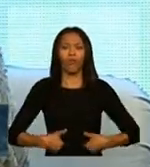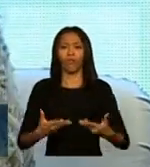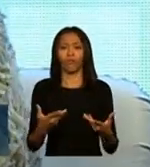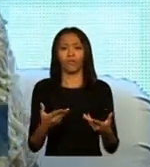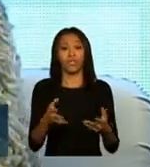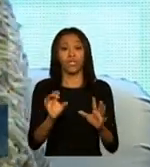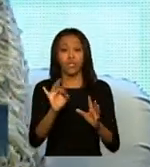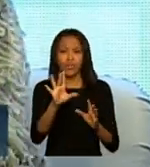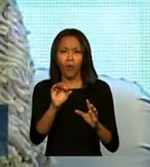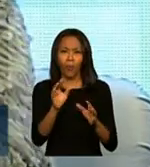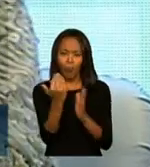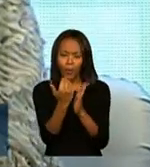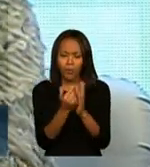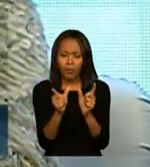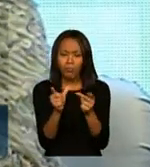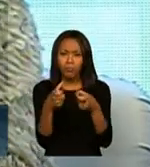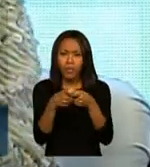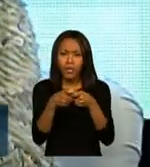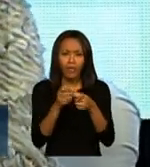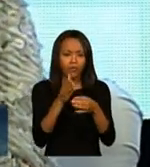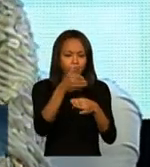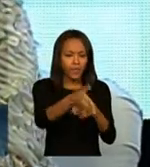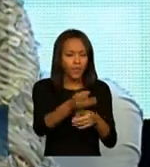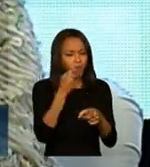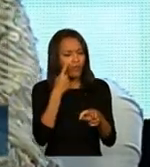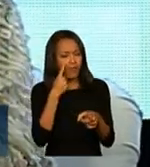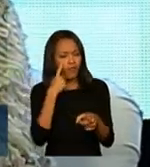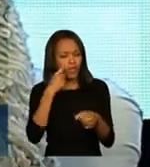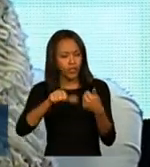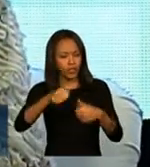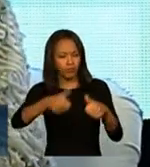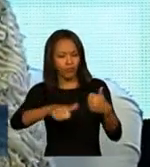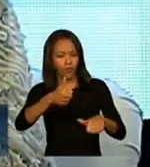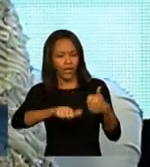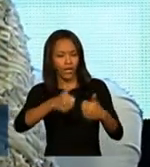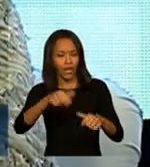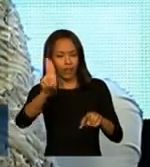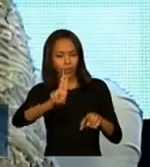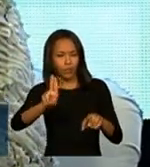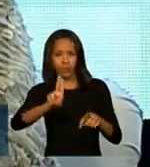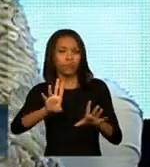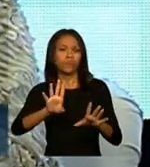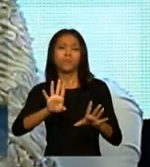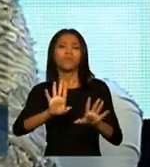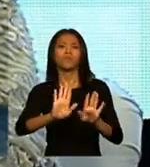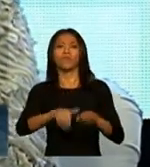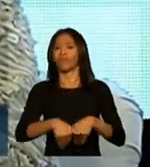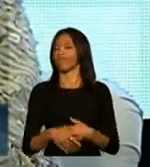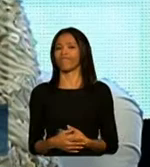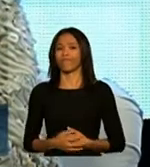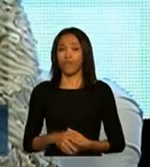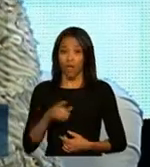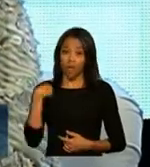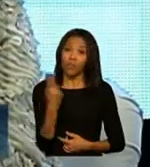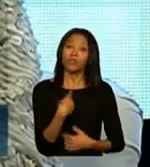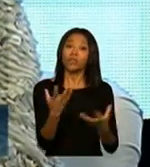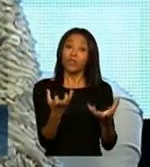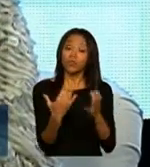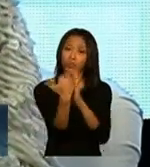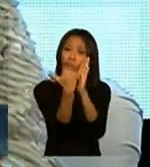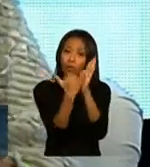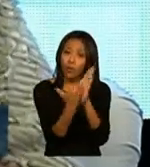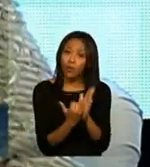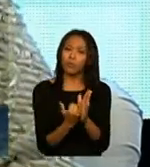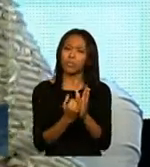pequena localidadezinha, fazer um piloto que possa ser discutido para a academia. Isso não serve para a gente. Nós queremos um programas que